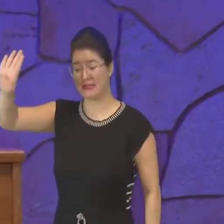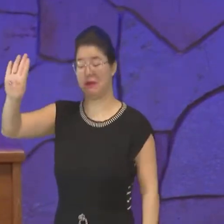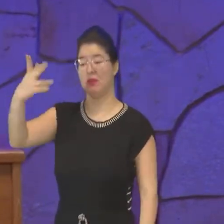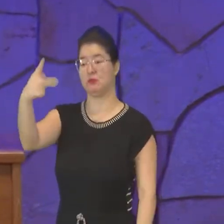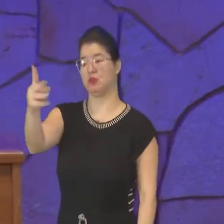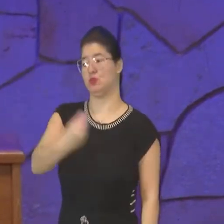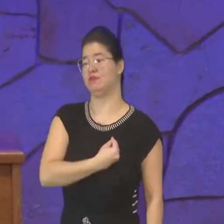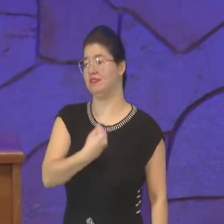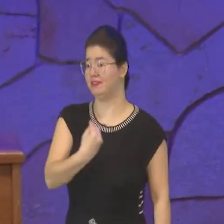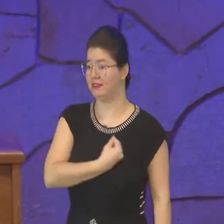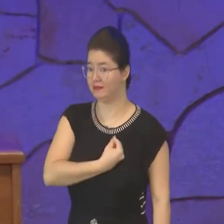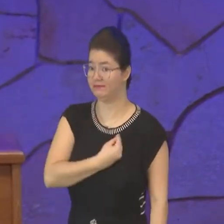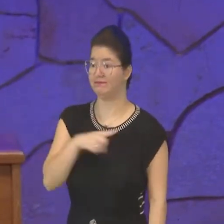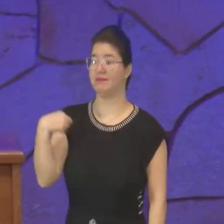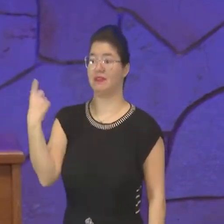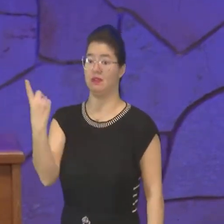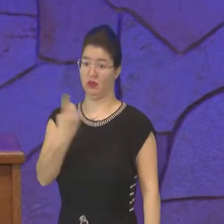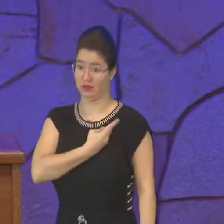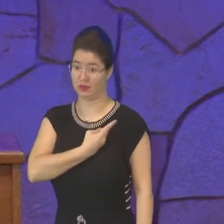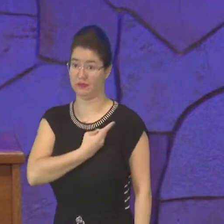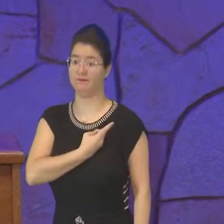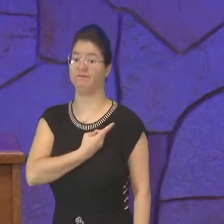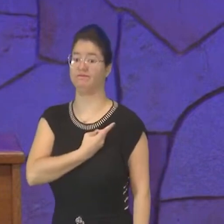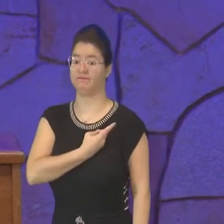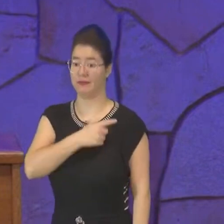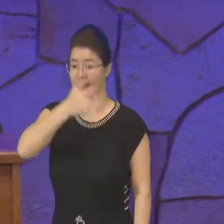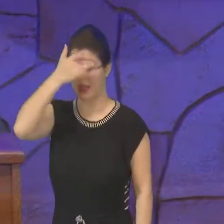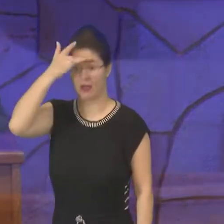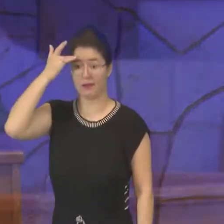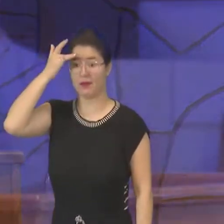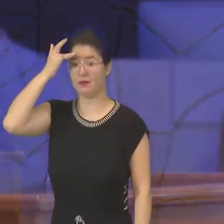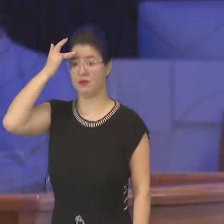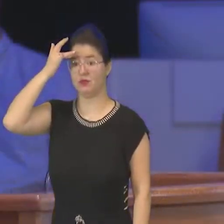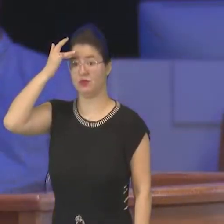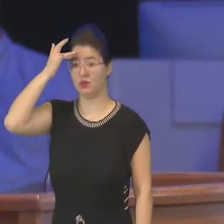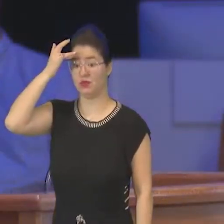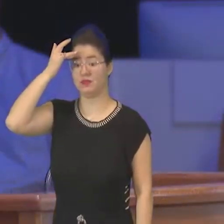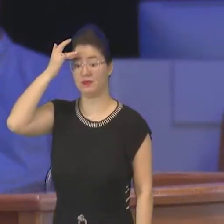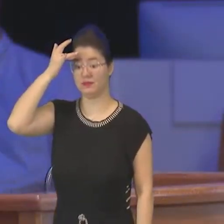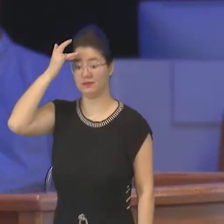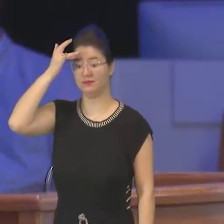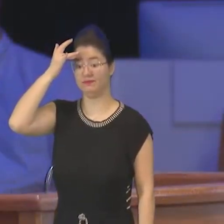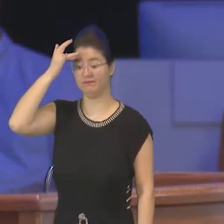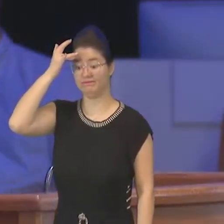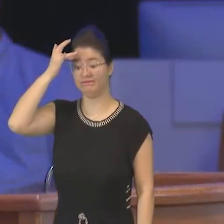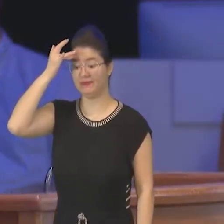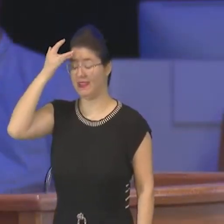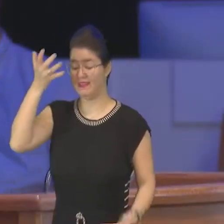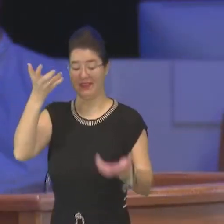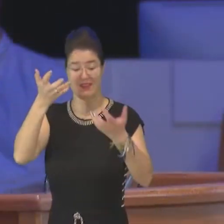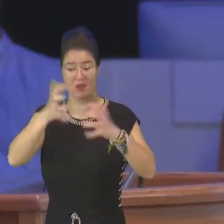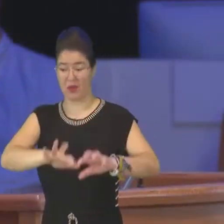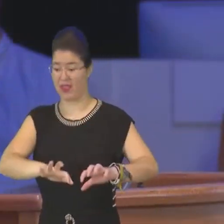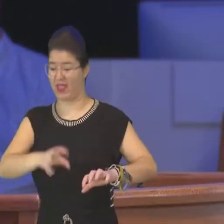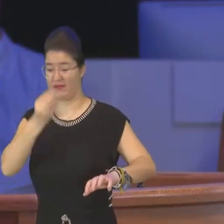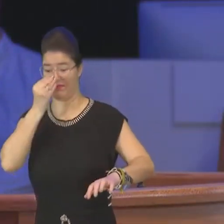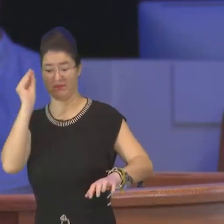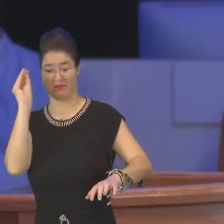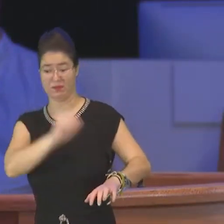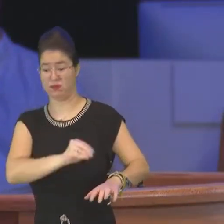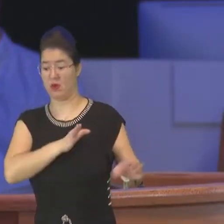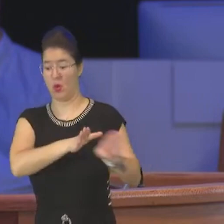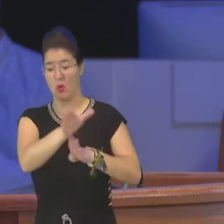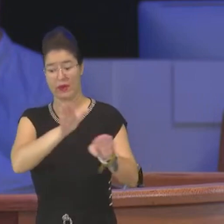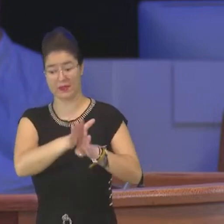você, para nós, para aquele que não segue as orientações do Paulo, insistindo na